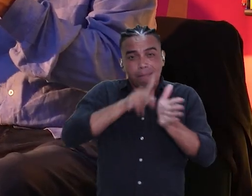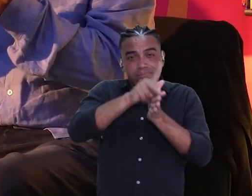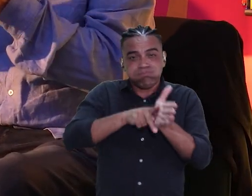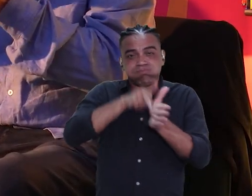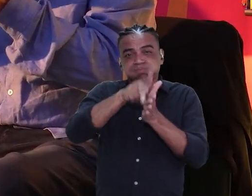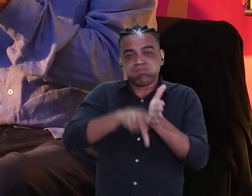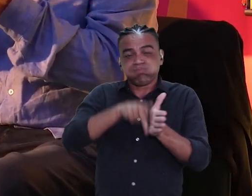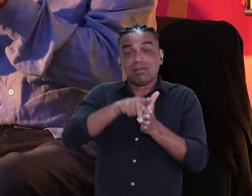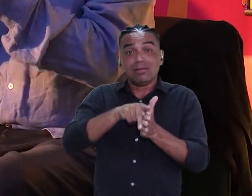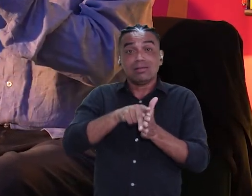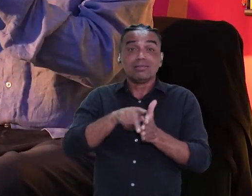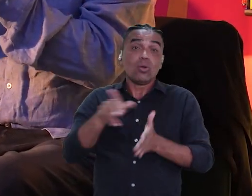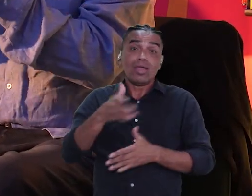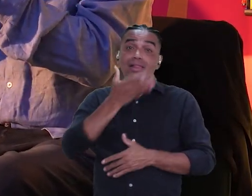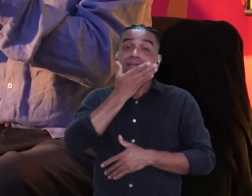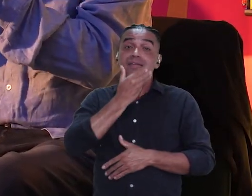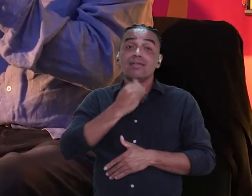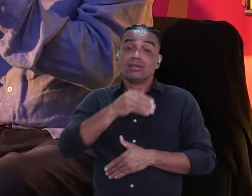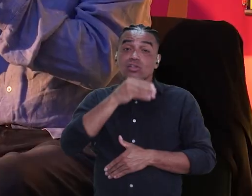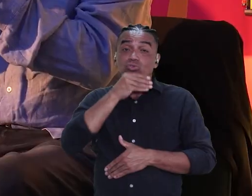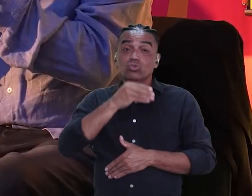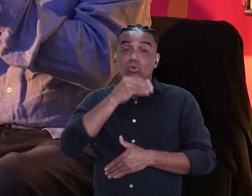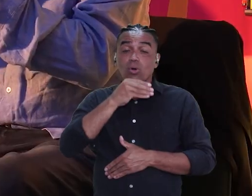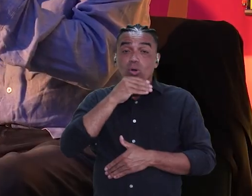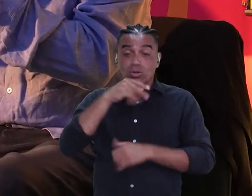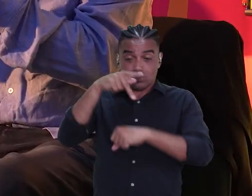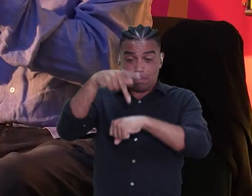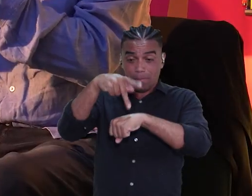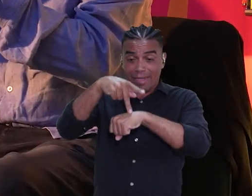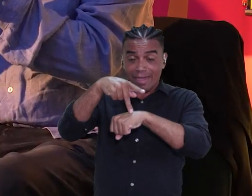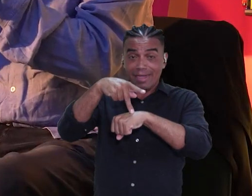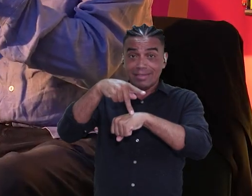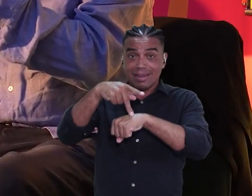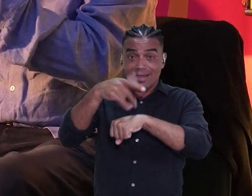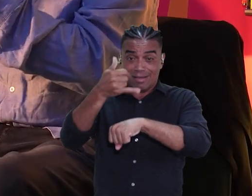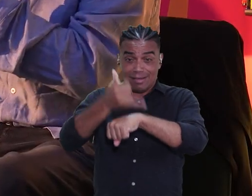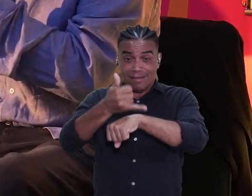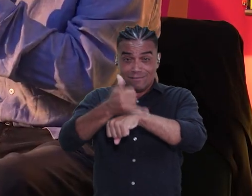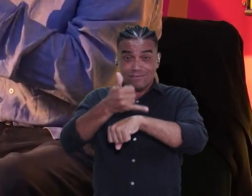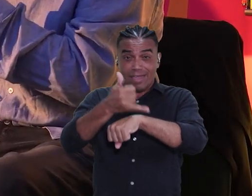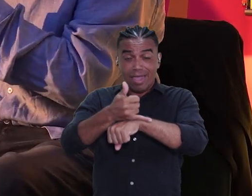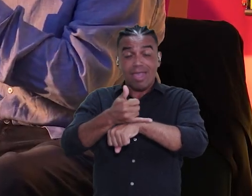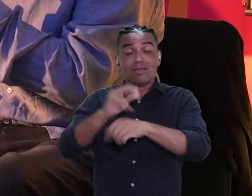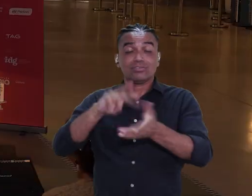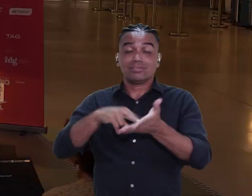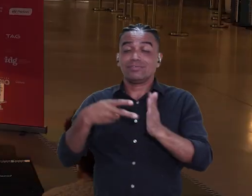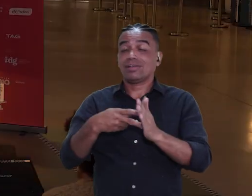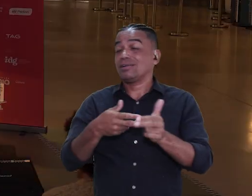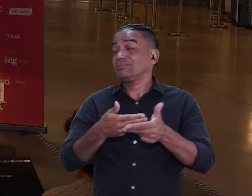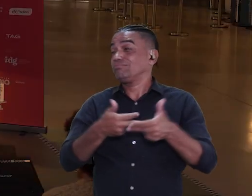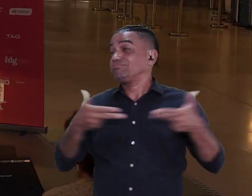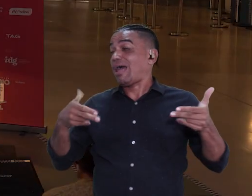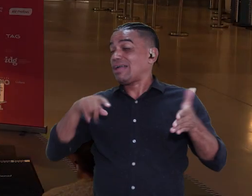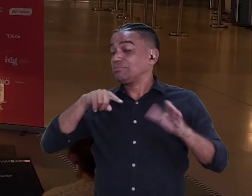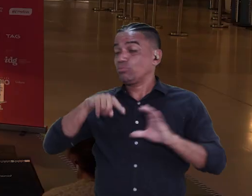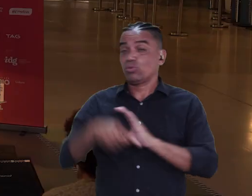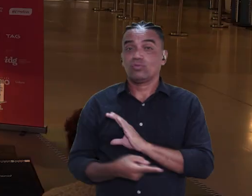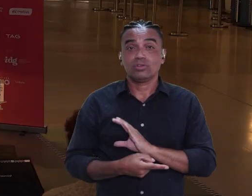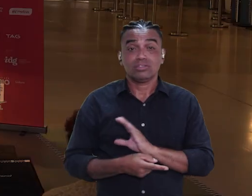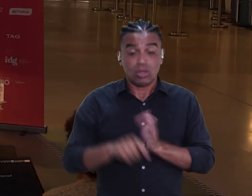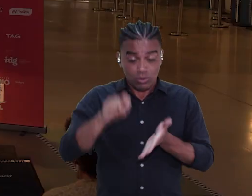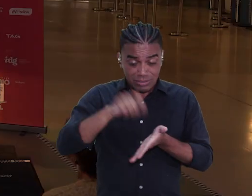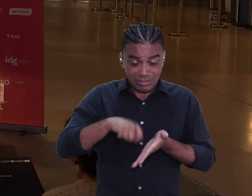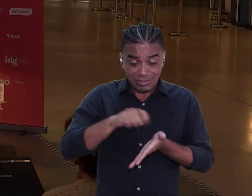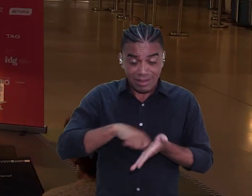ele, e é um poeta, portanto, que a pedra e a pedra de ferro têm uma significação profunda. Quando ele escreveu o poema, ainda não